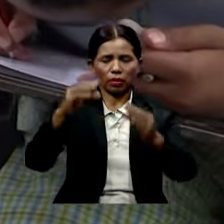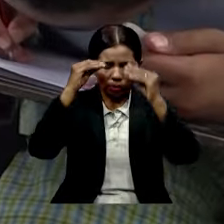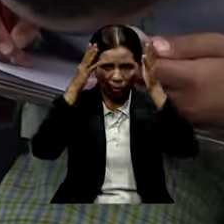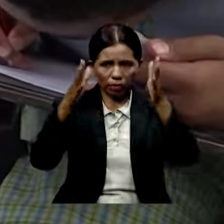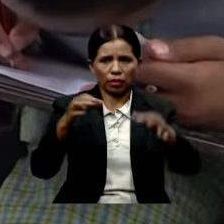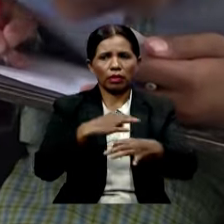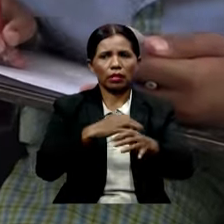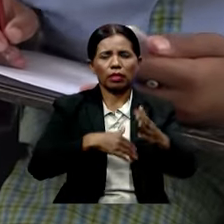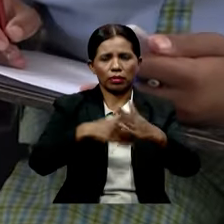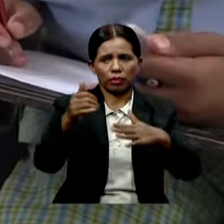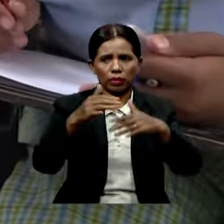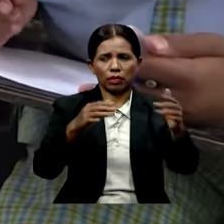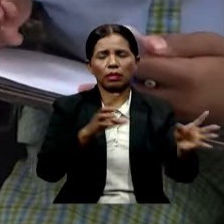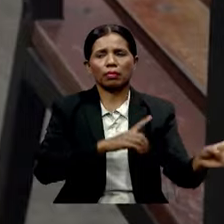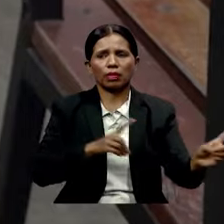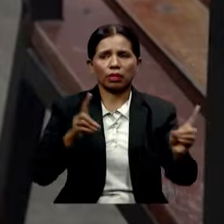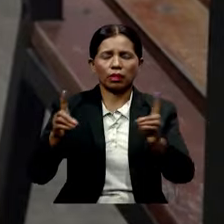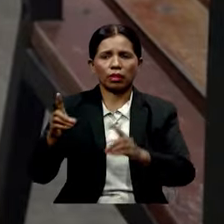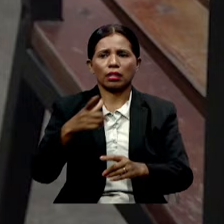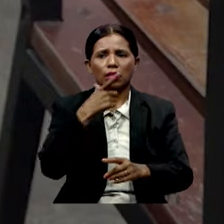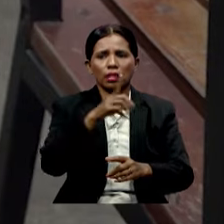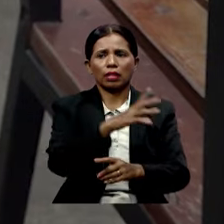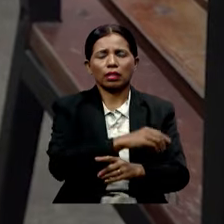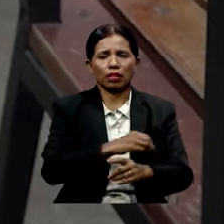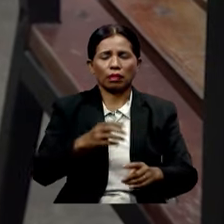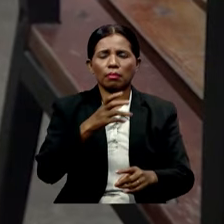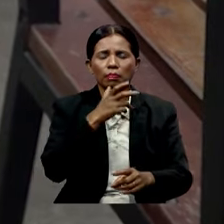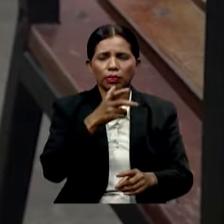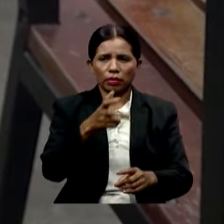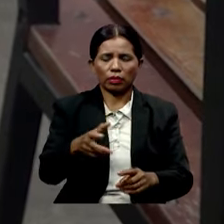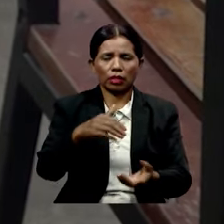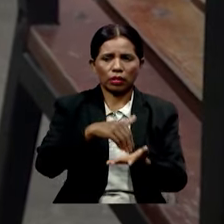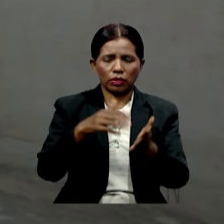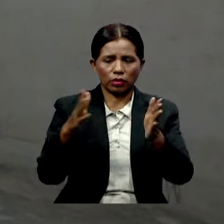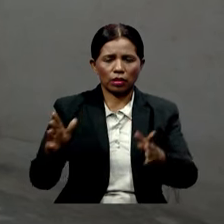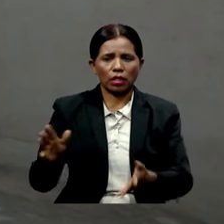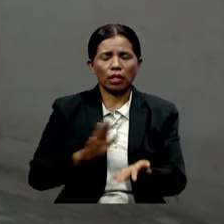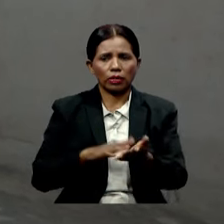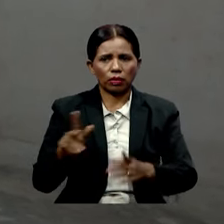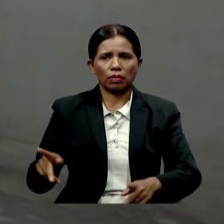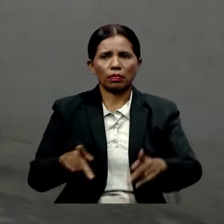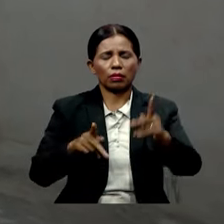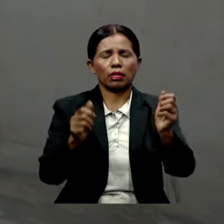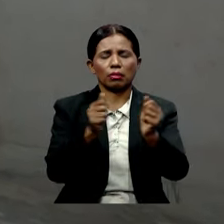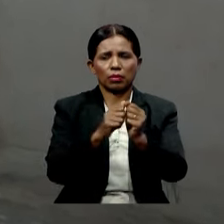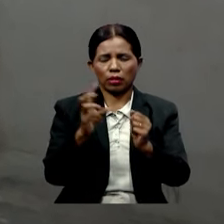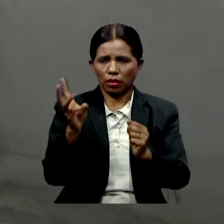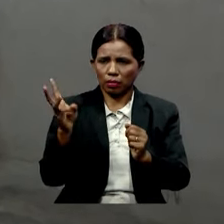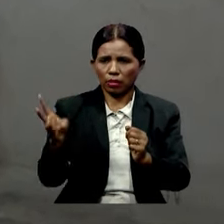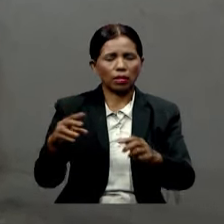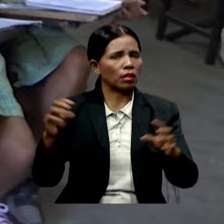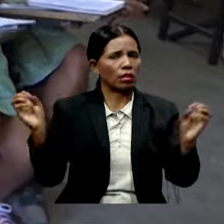radia infraestrutura, implementação linha oficial português, estudante e escola pública, cada aula nenulo resin, lá